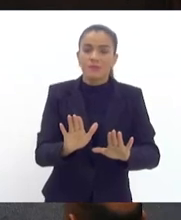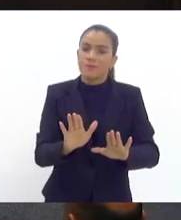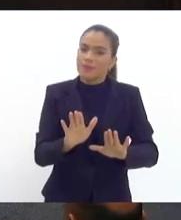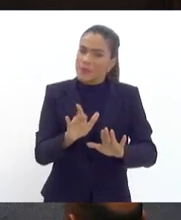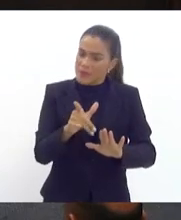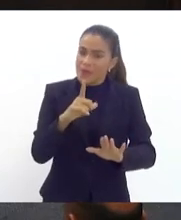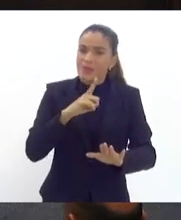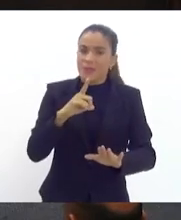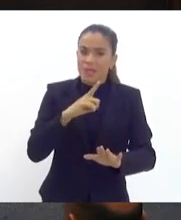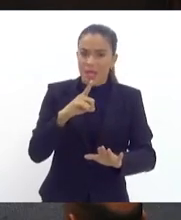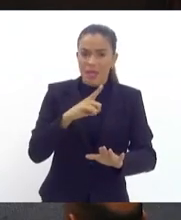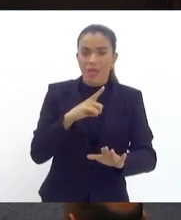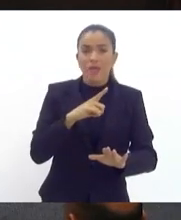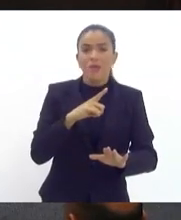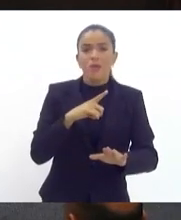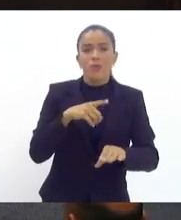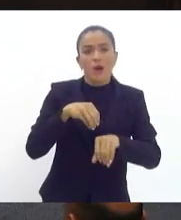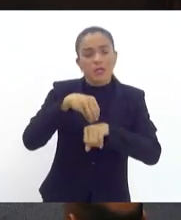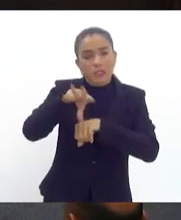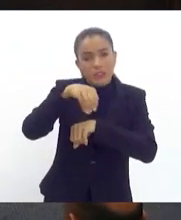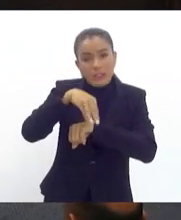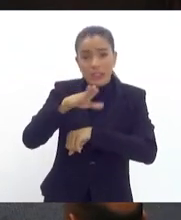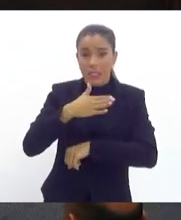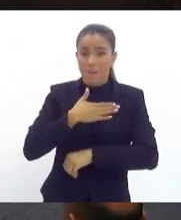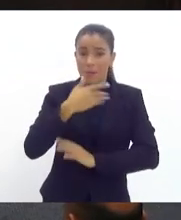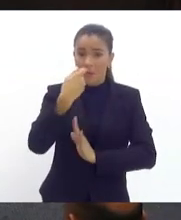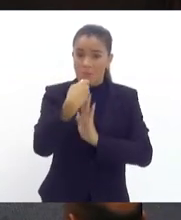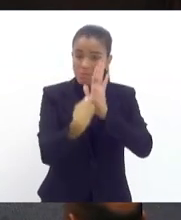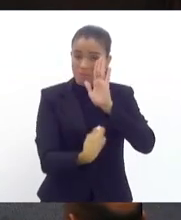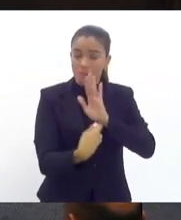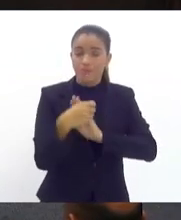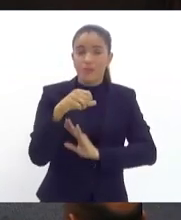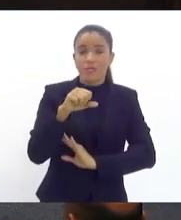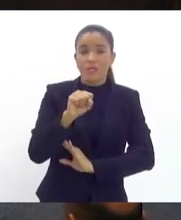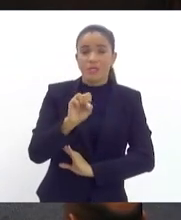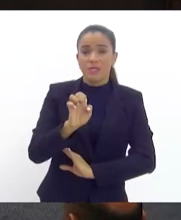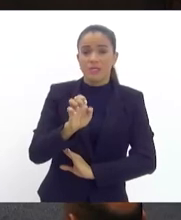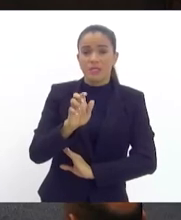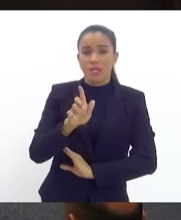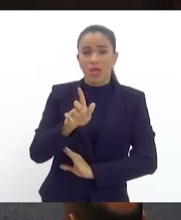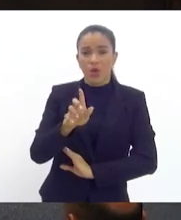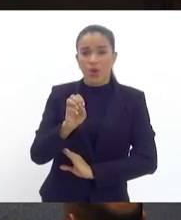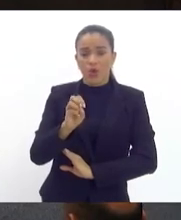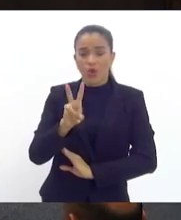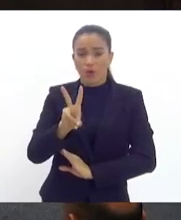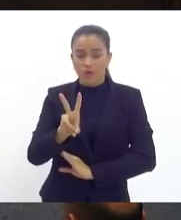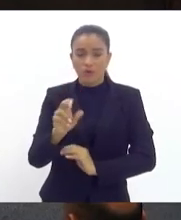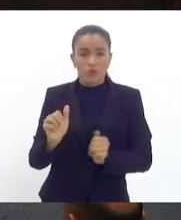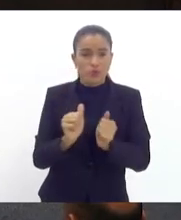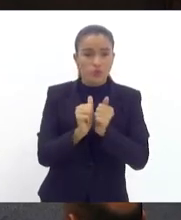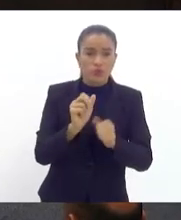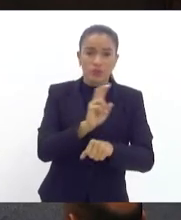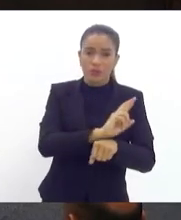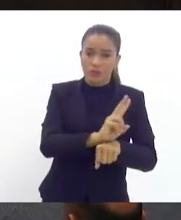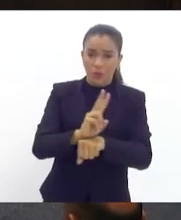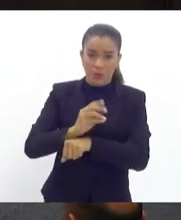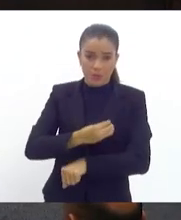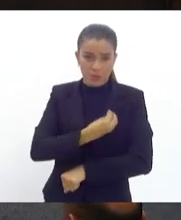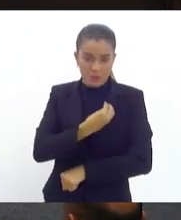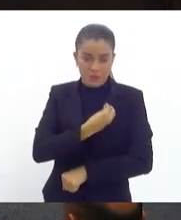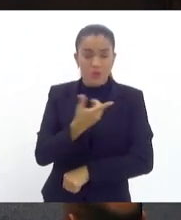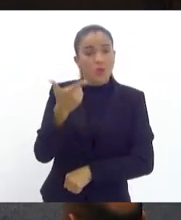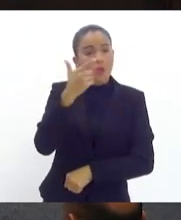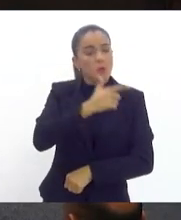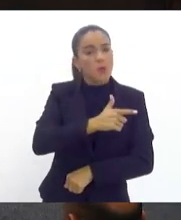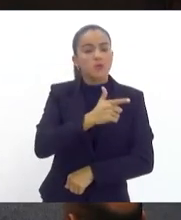tem uma indicação de mentoria inclusive para que a segovia através da Superintendência junto com o programa segurança presente consiga fazer